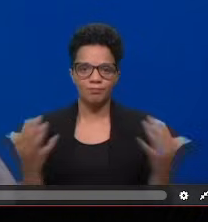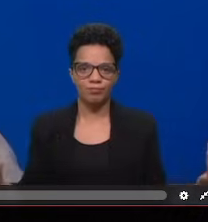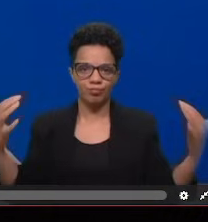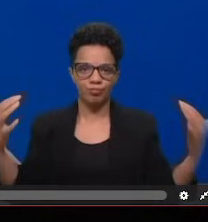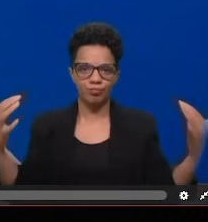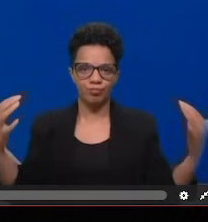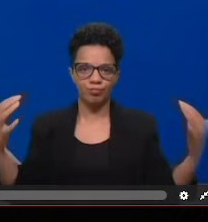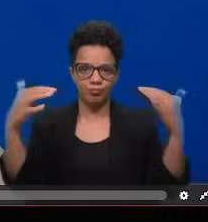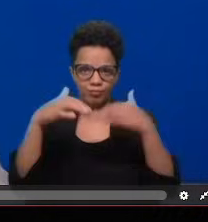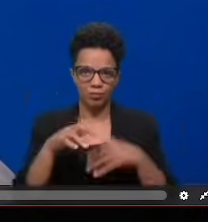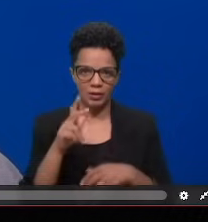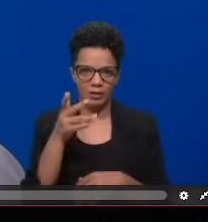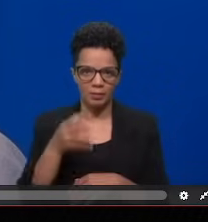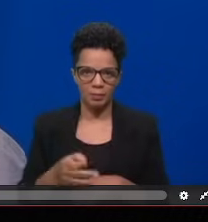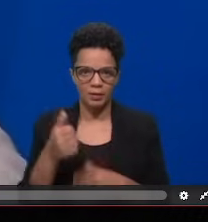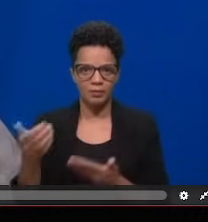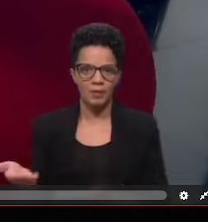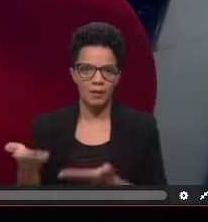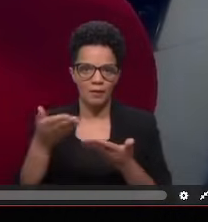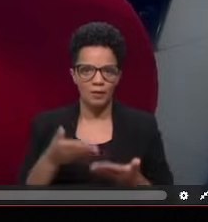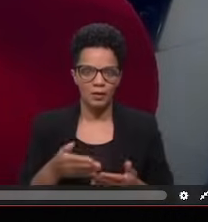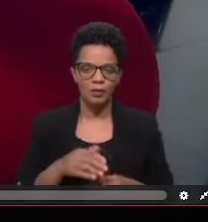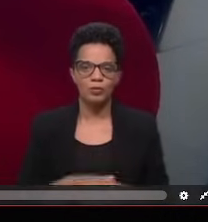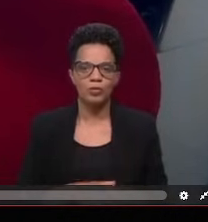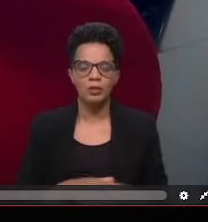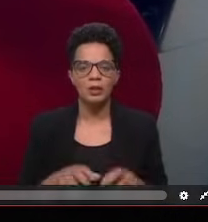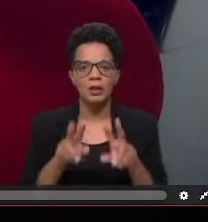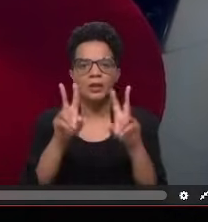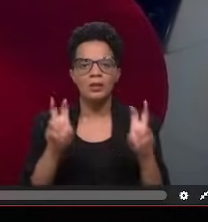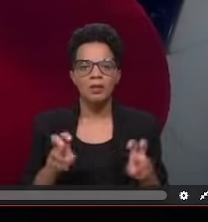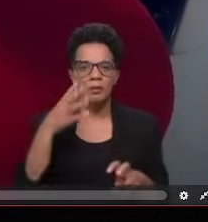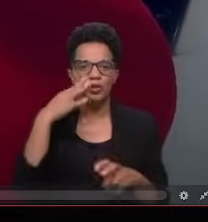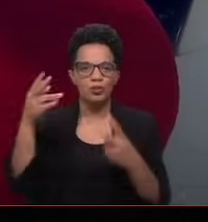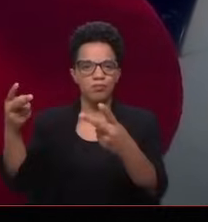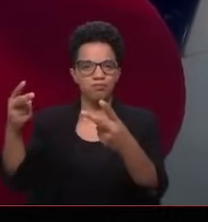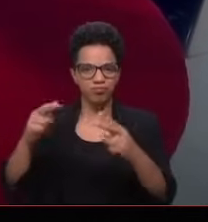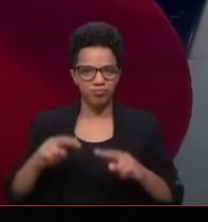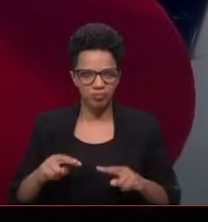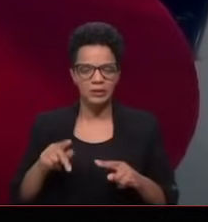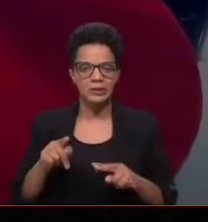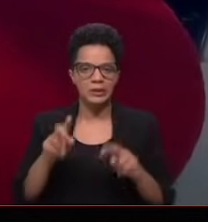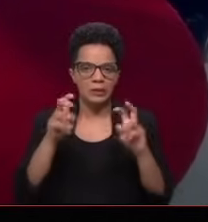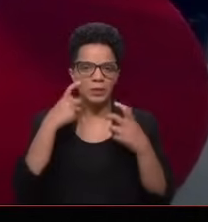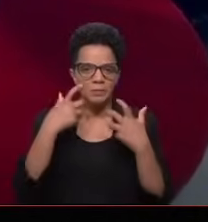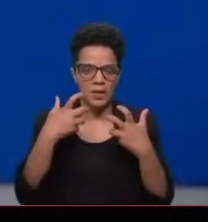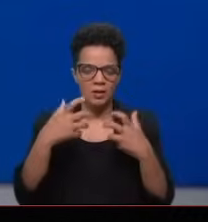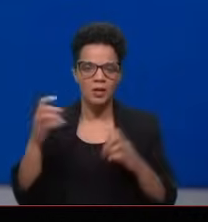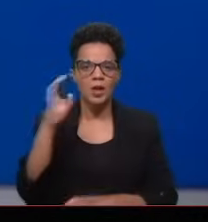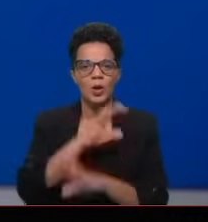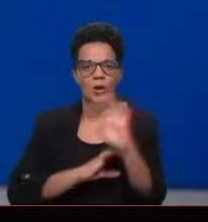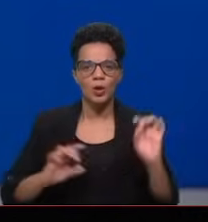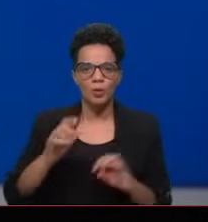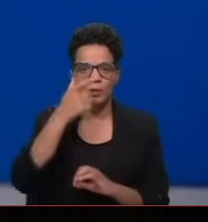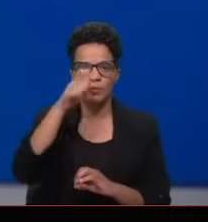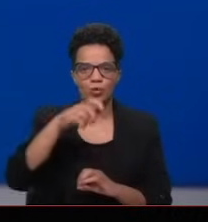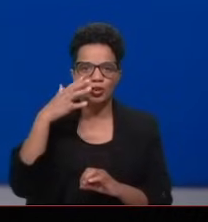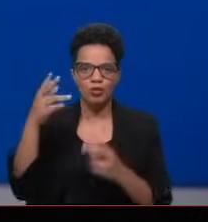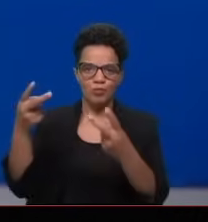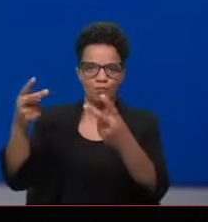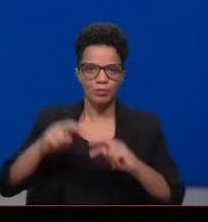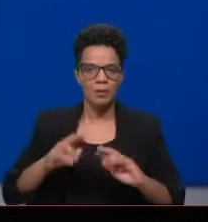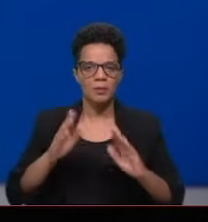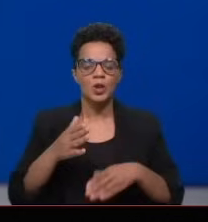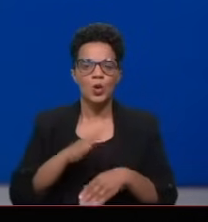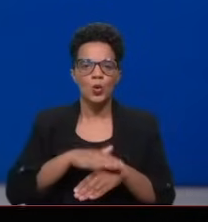à rpis chega também à es bem-vindos a imigração começamos por aí é um dos temas do momento a Europa precisa de imigrantes por razões